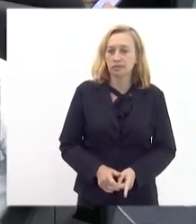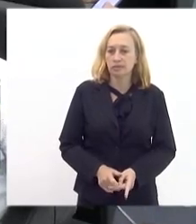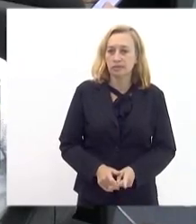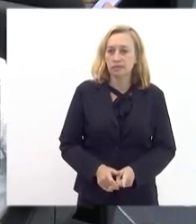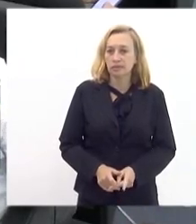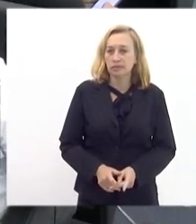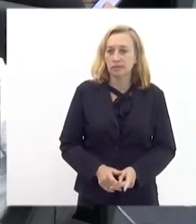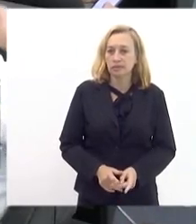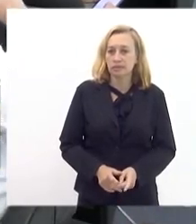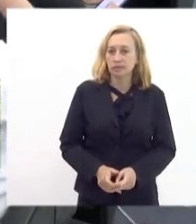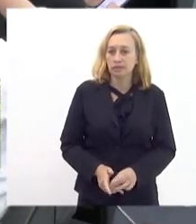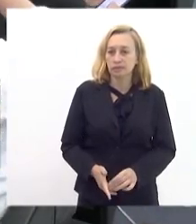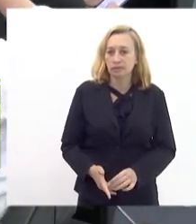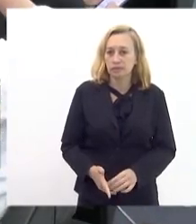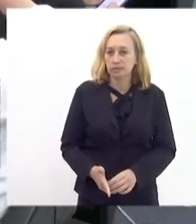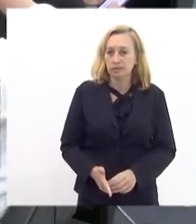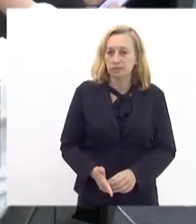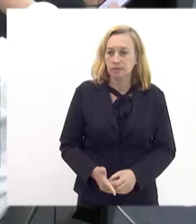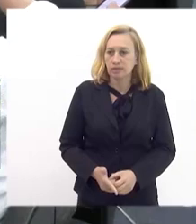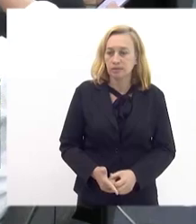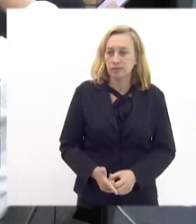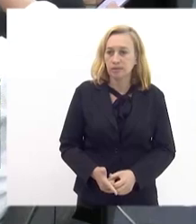E aí